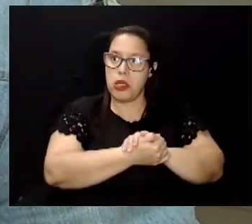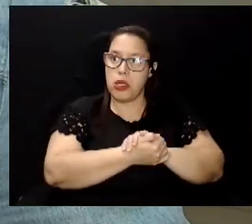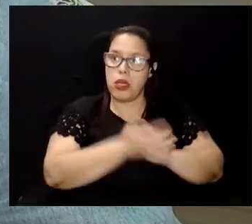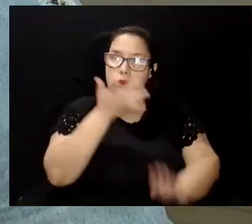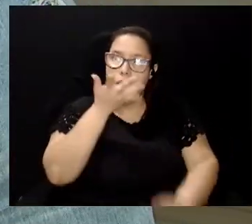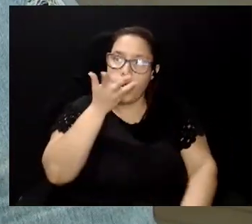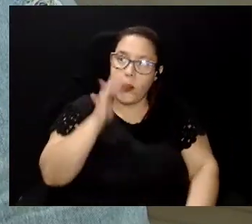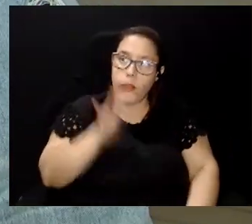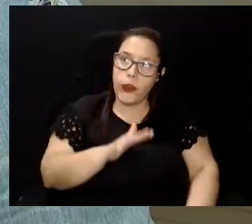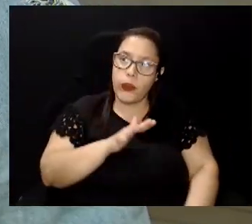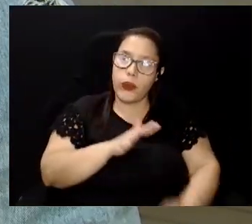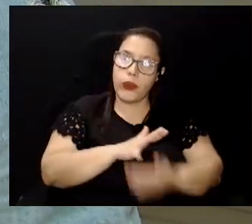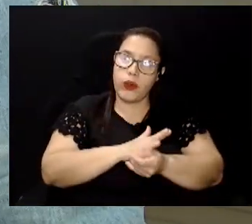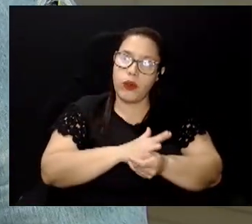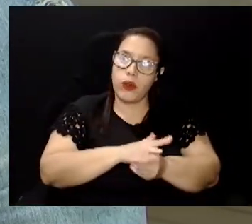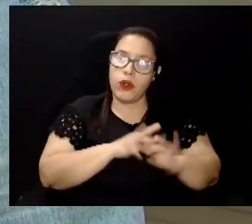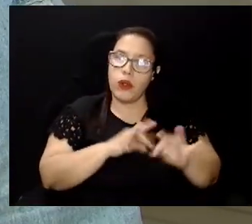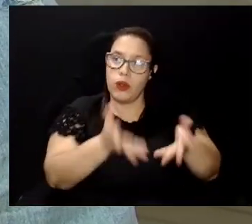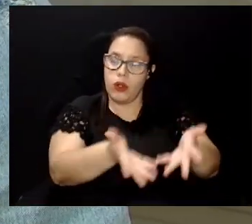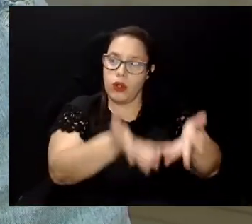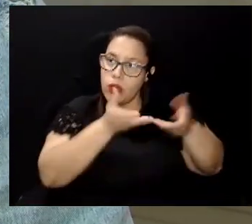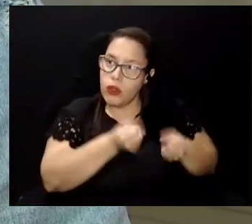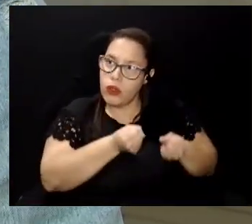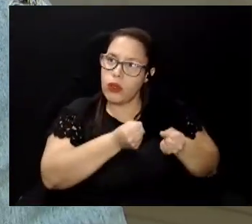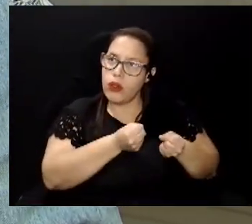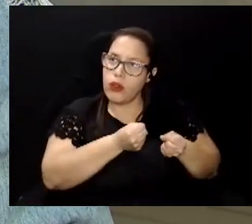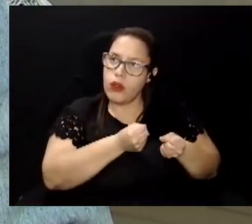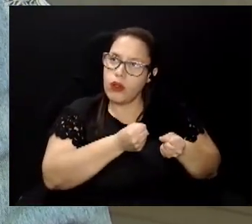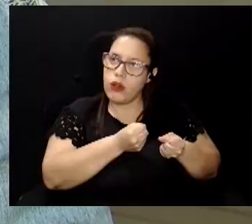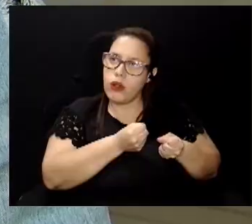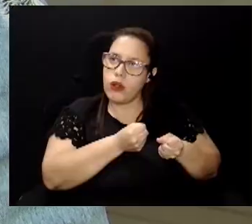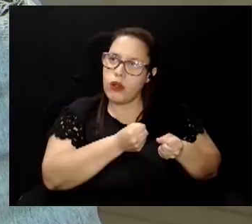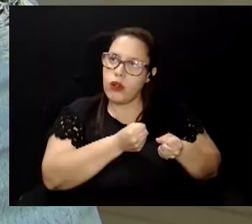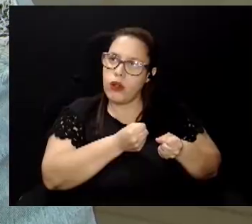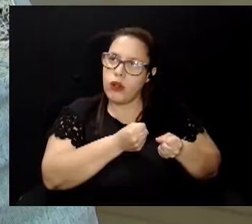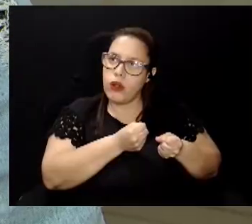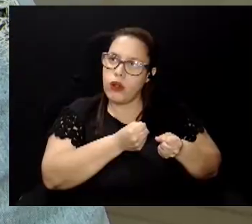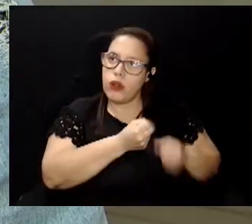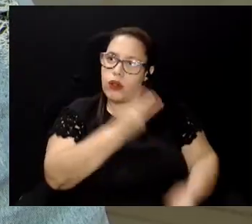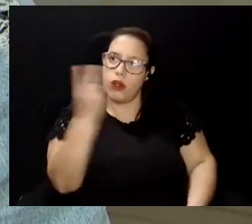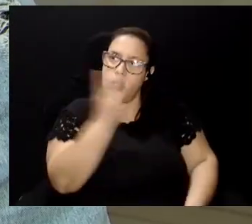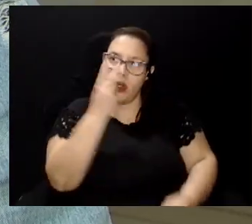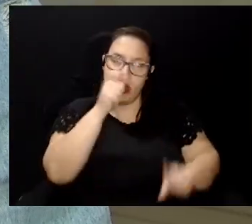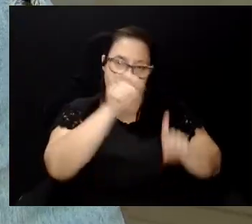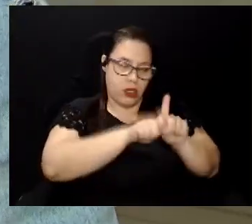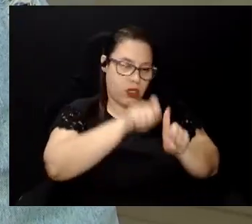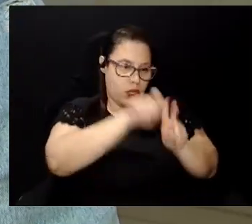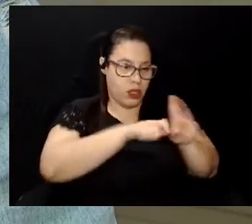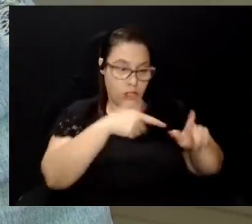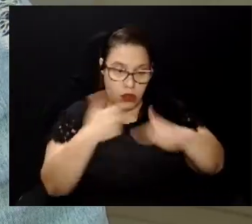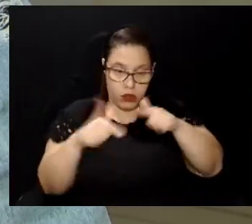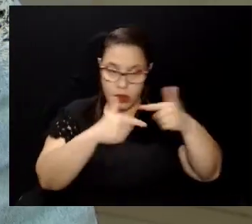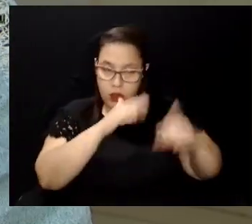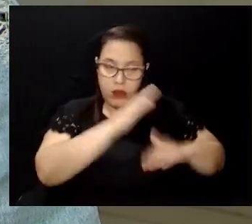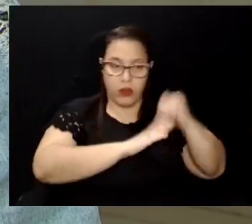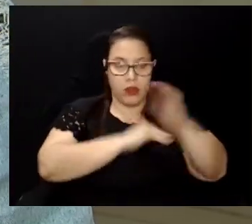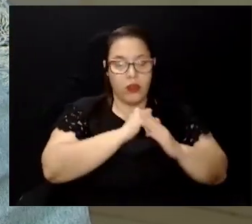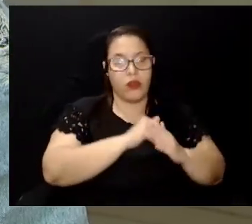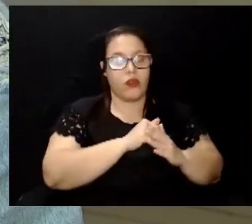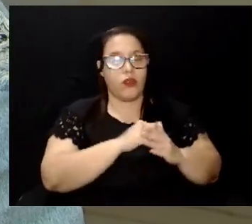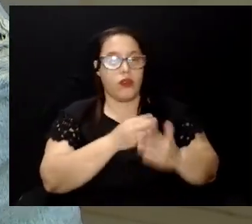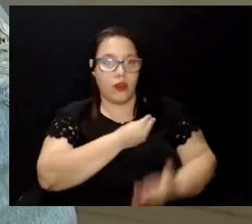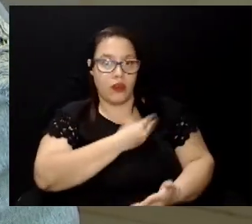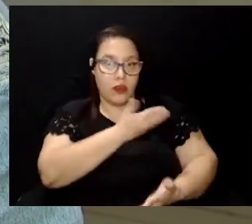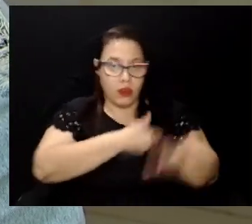as crianças são totalmente acolhedoras. Nesses 2 meses, trabalhando no serviço de